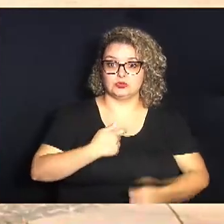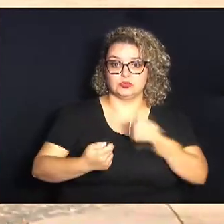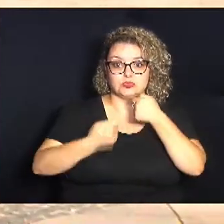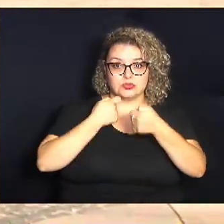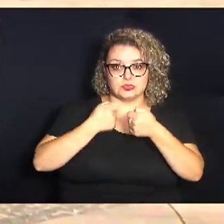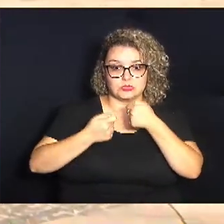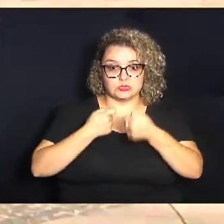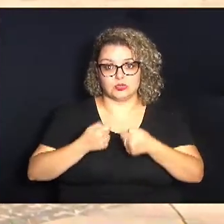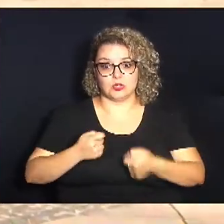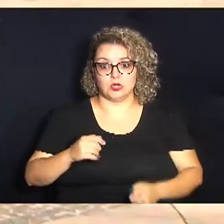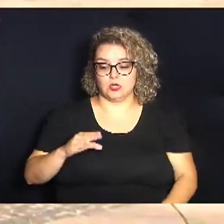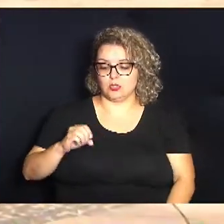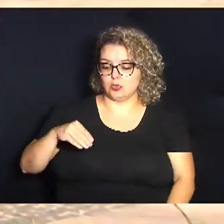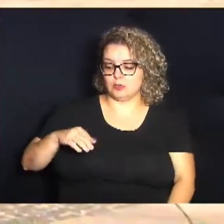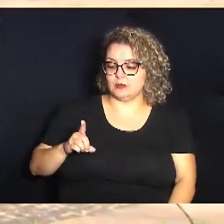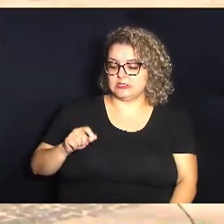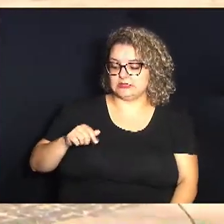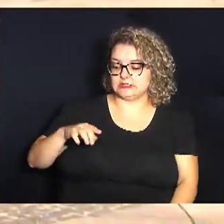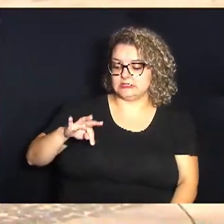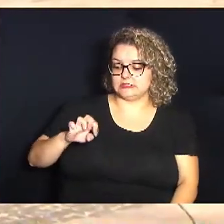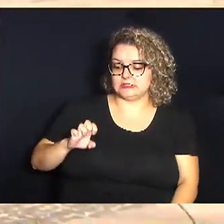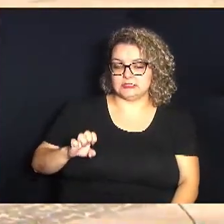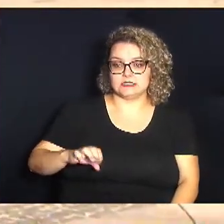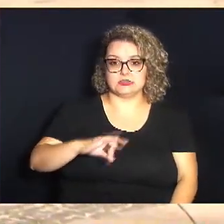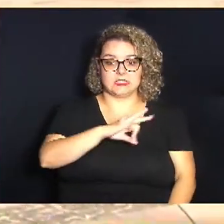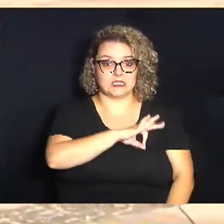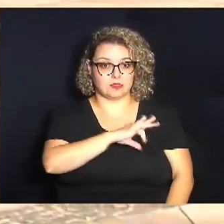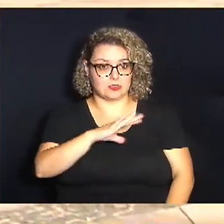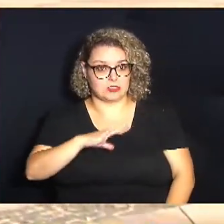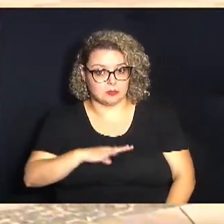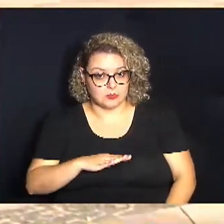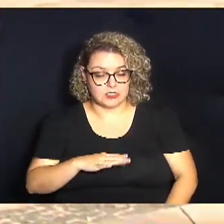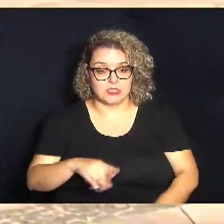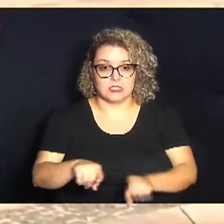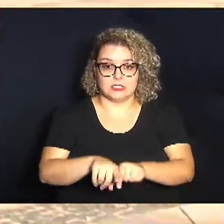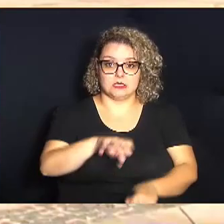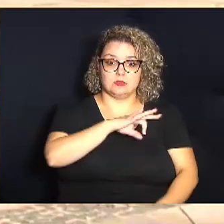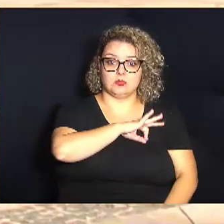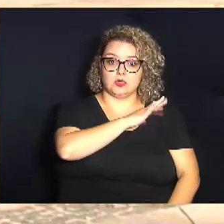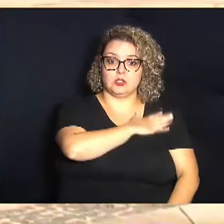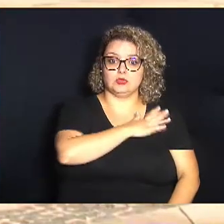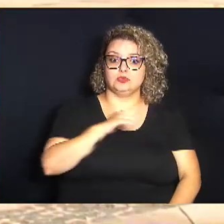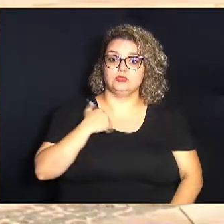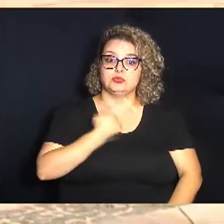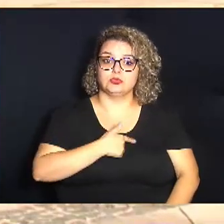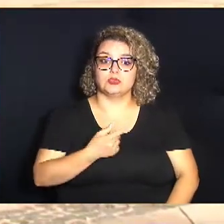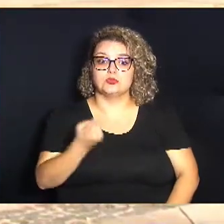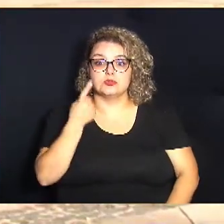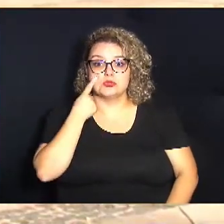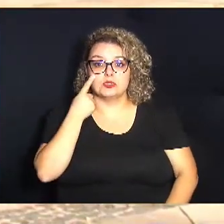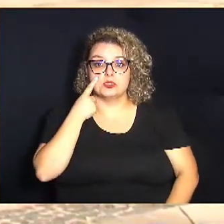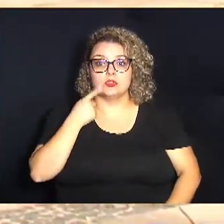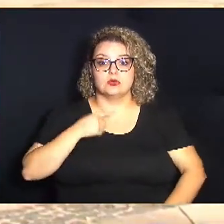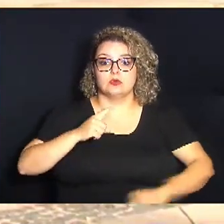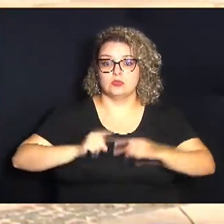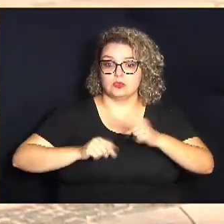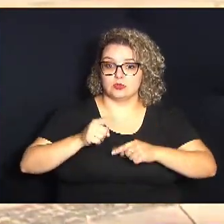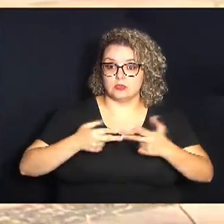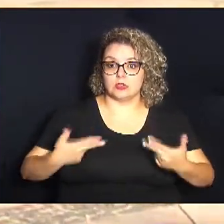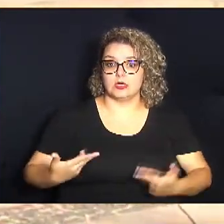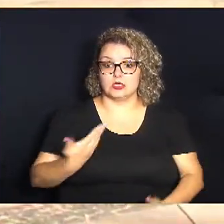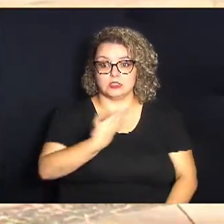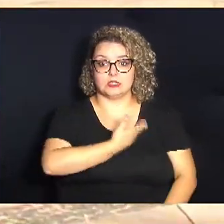entrevistados, comandantes da GM, né, Guarda Municipal e da Polícia Militar, nós vamos conferir uma matéria que a nossa